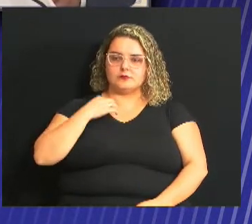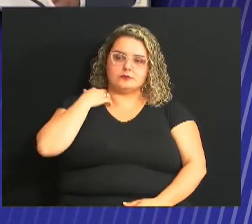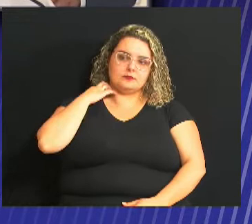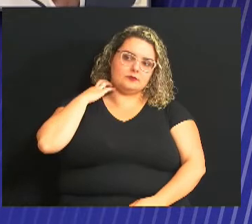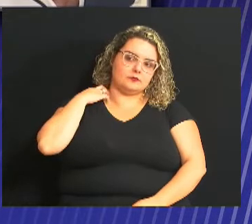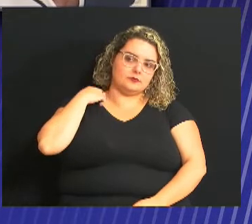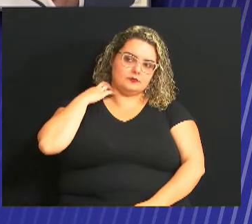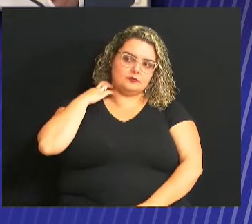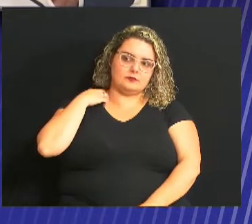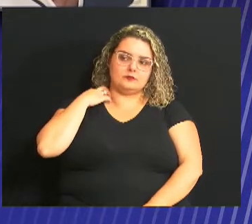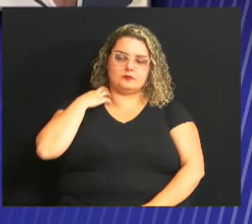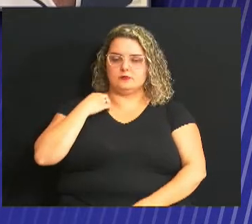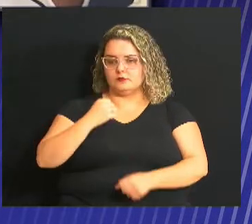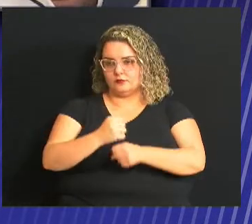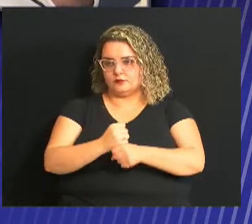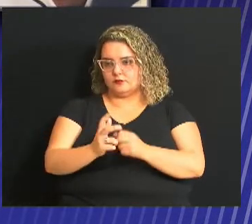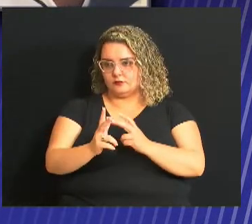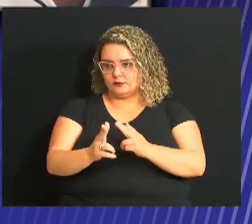No mesmo ano,